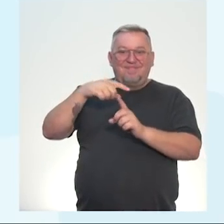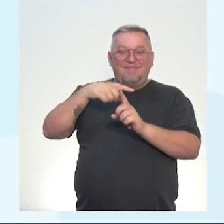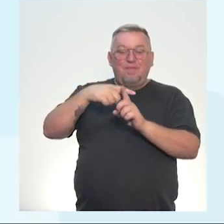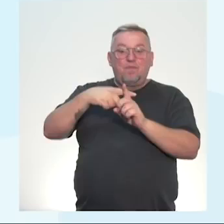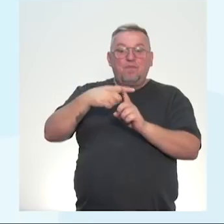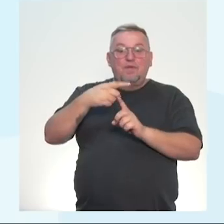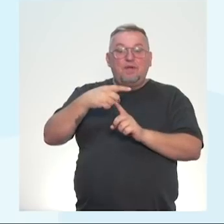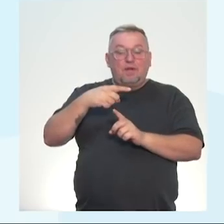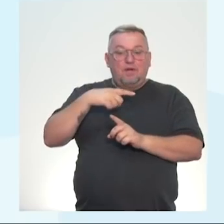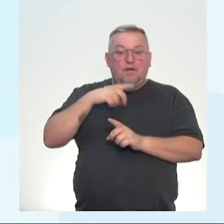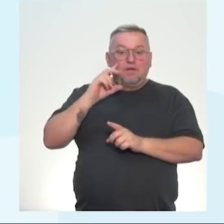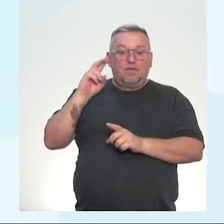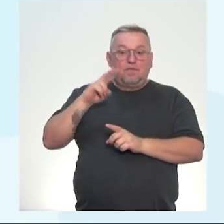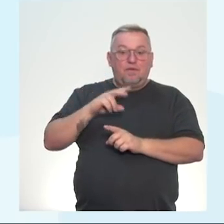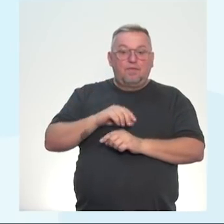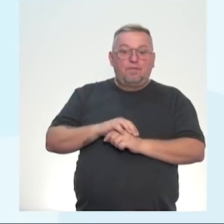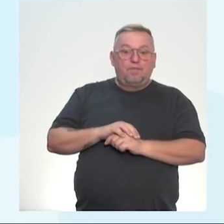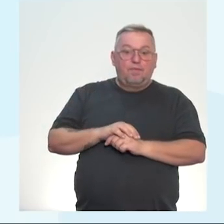68,9 graus, que é esse aqui, ó.